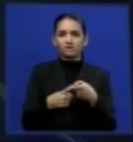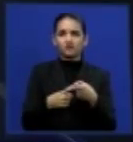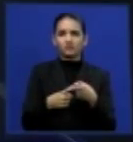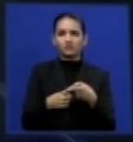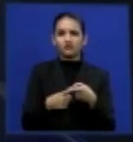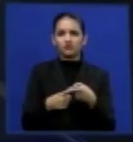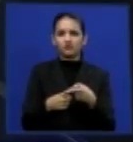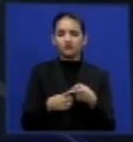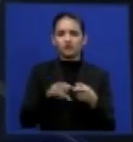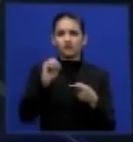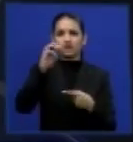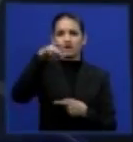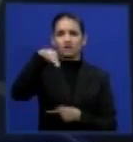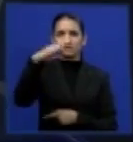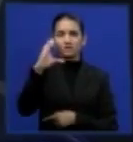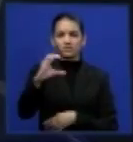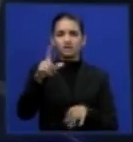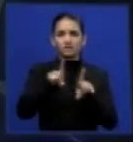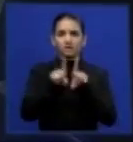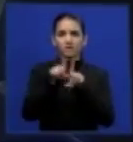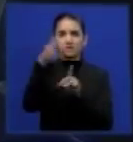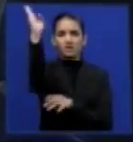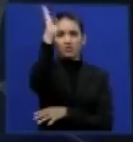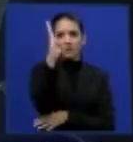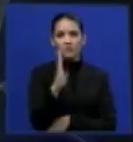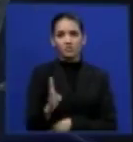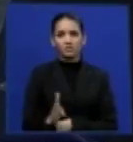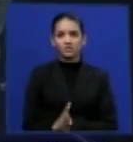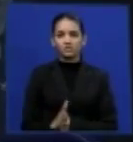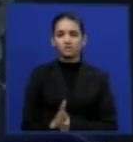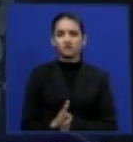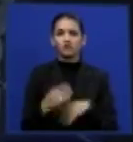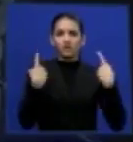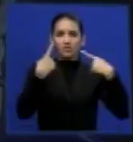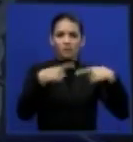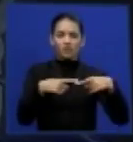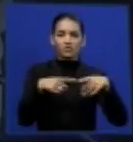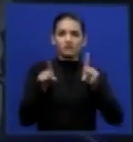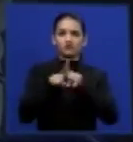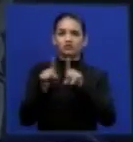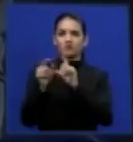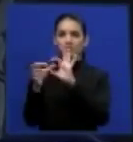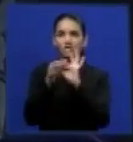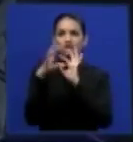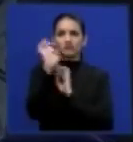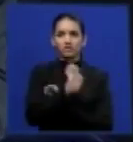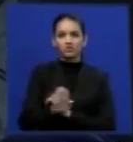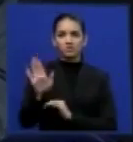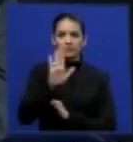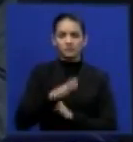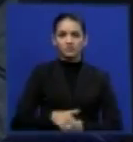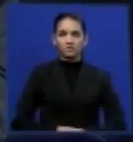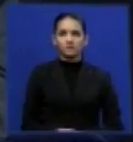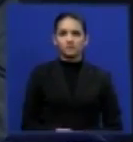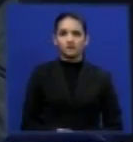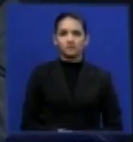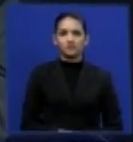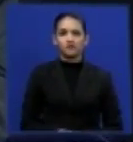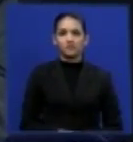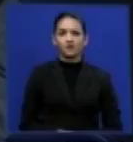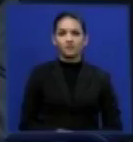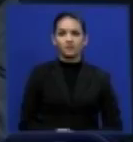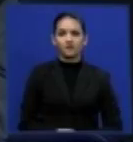na na OMC o Brasil eh contra a união europeia eh senhora ministra